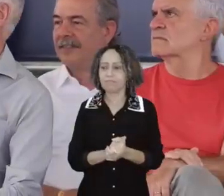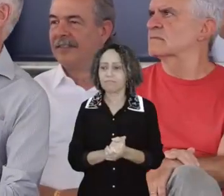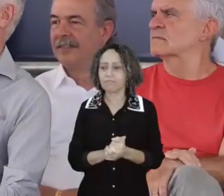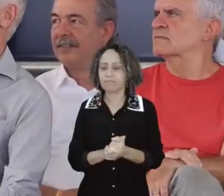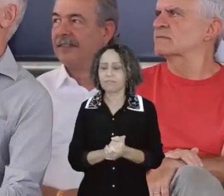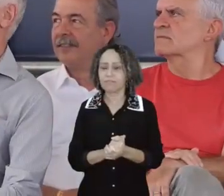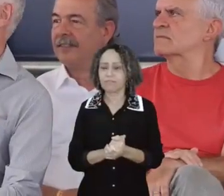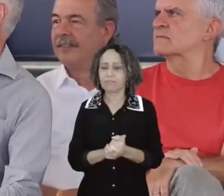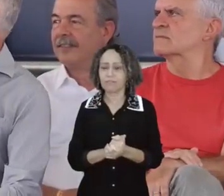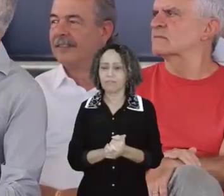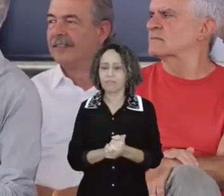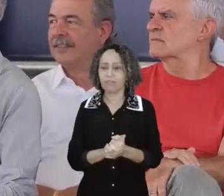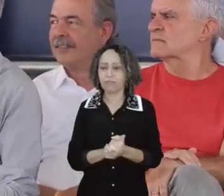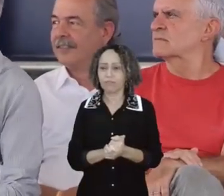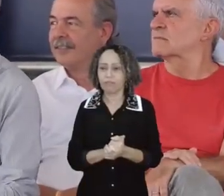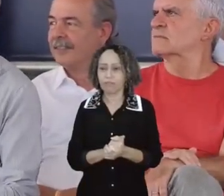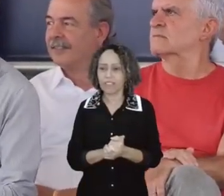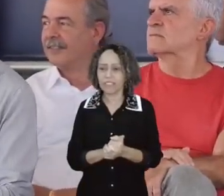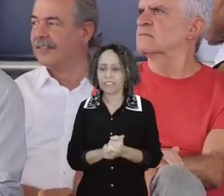Devolve lá.